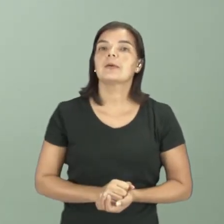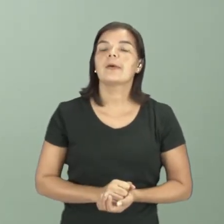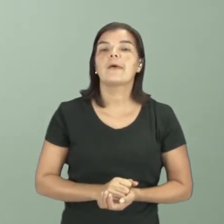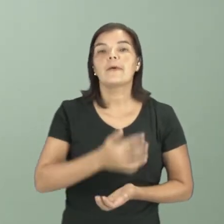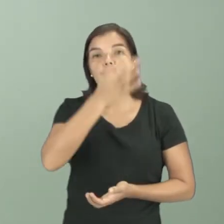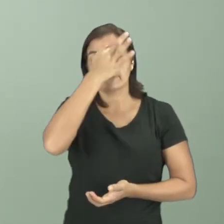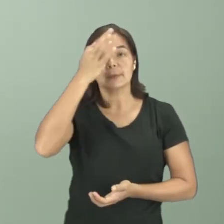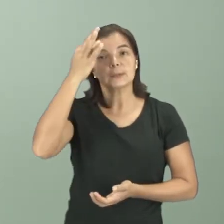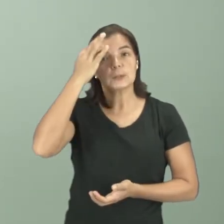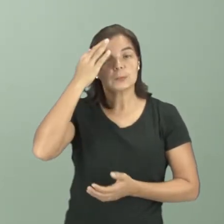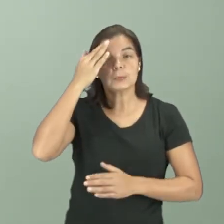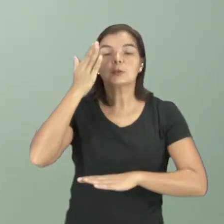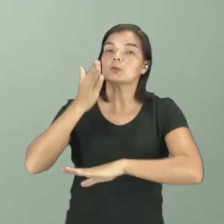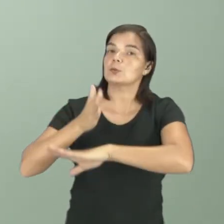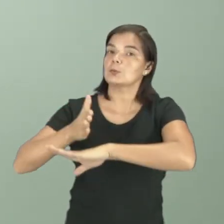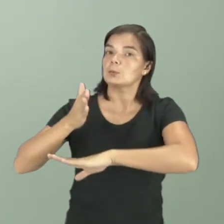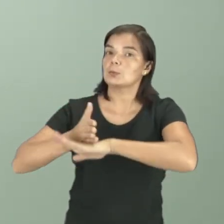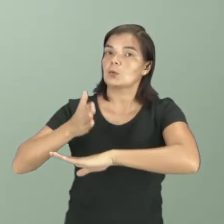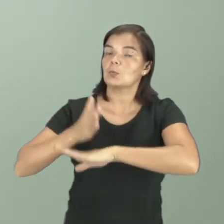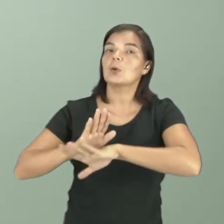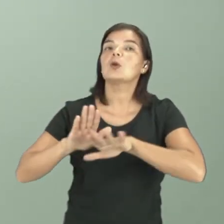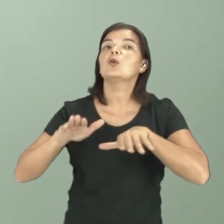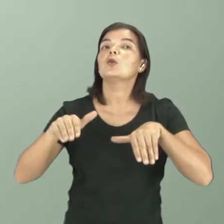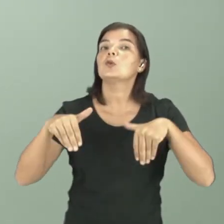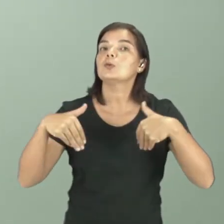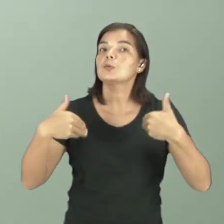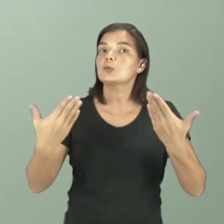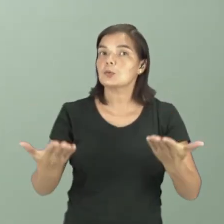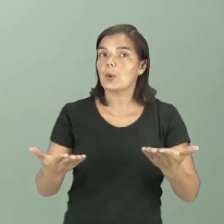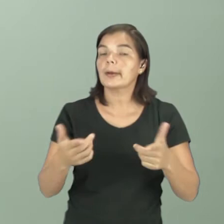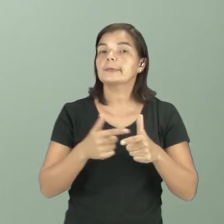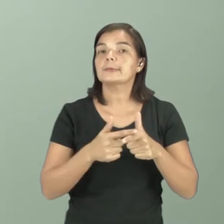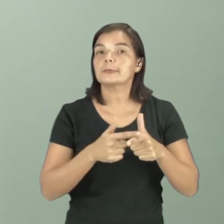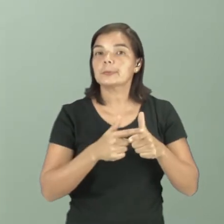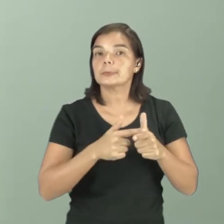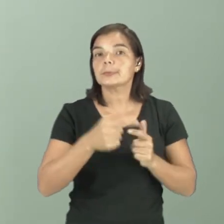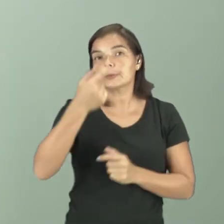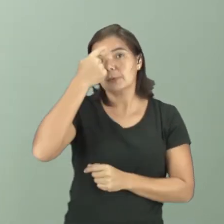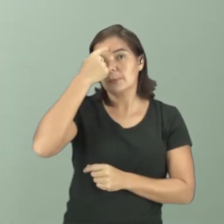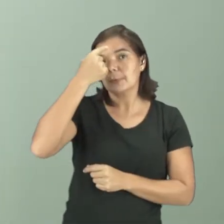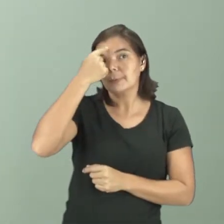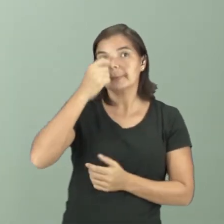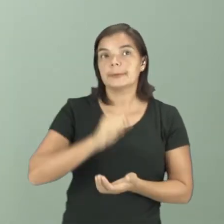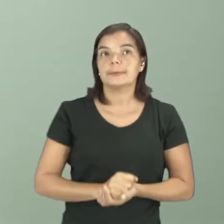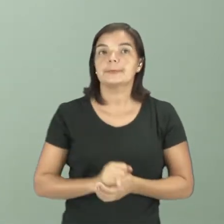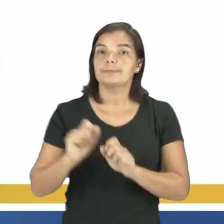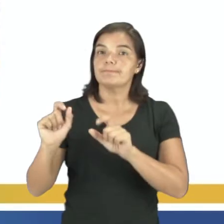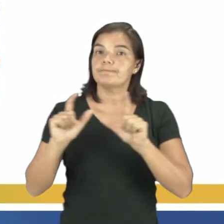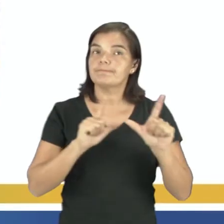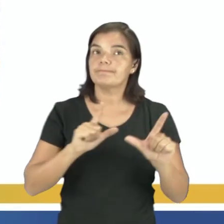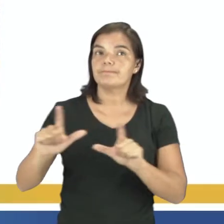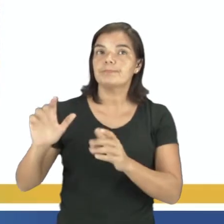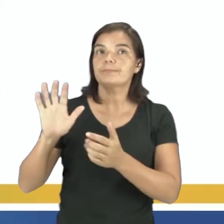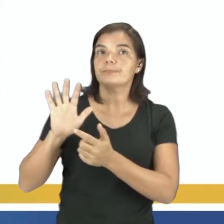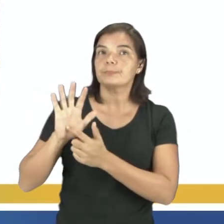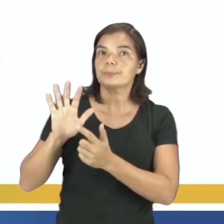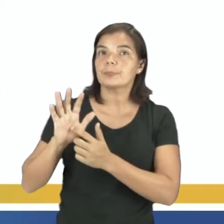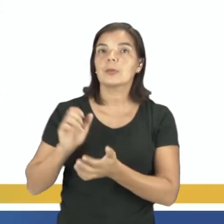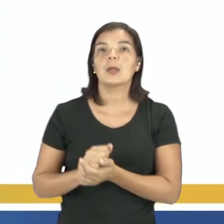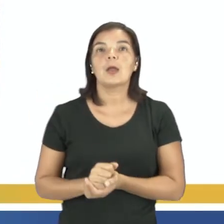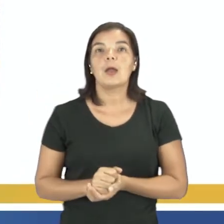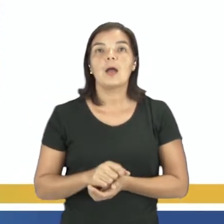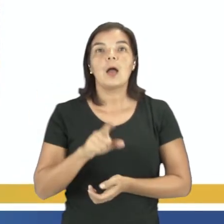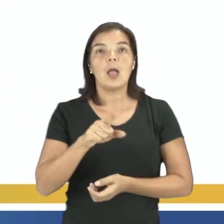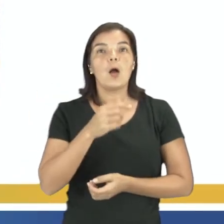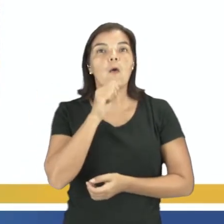filosofia contemporânea, e quais são as consequências do pensamento sartriano? Vejam aí, gente, Simone de Beauvoir,